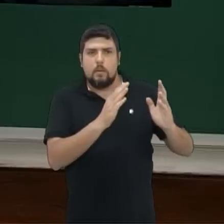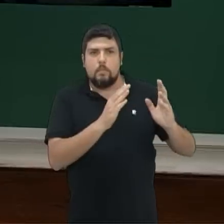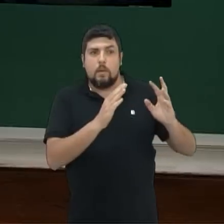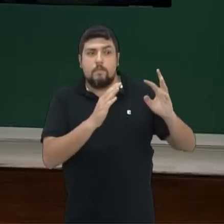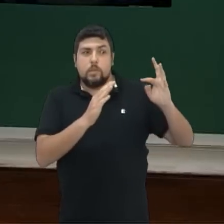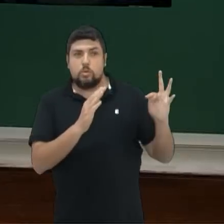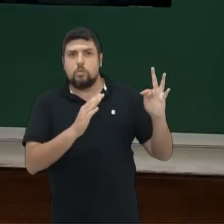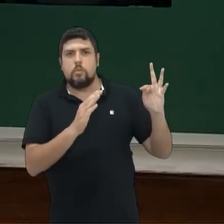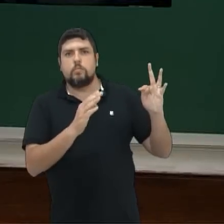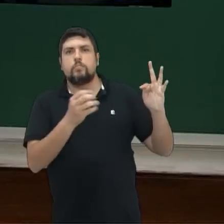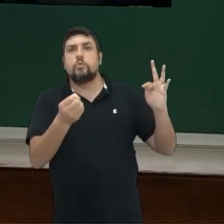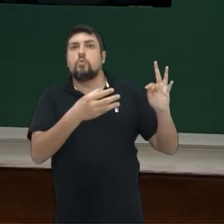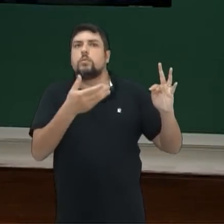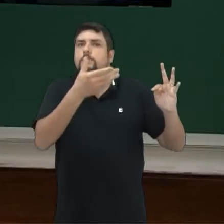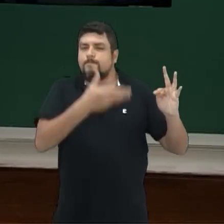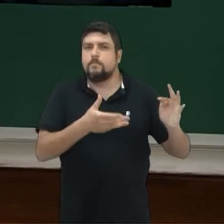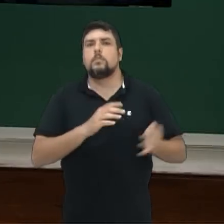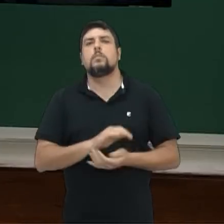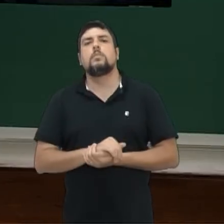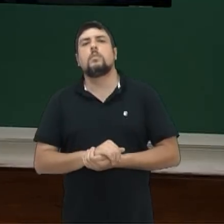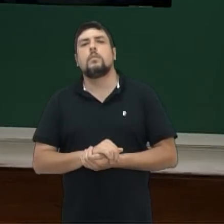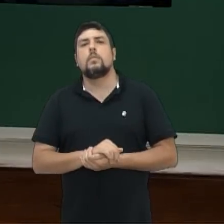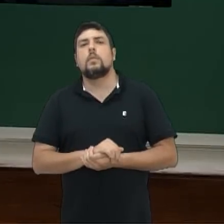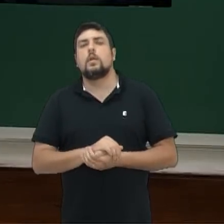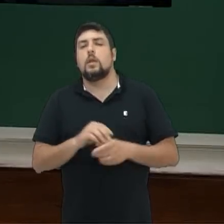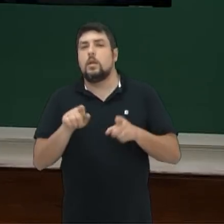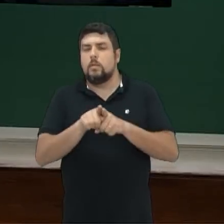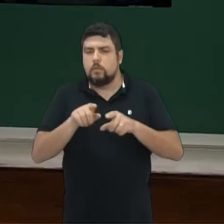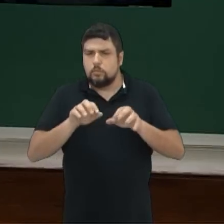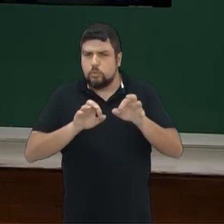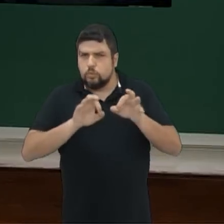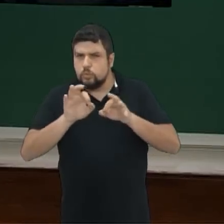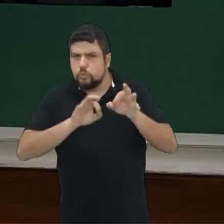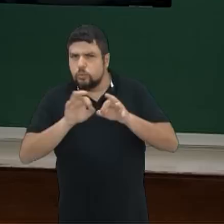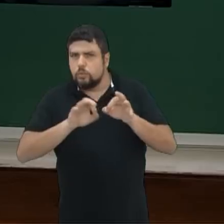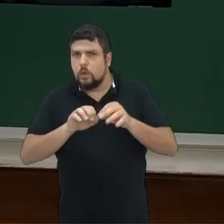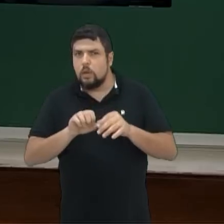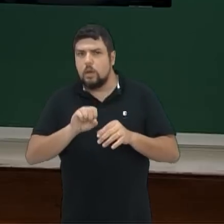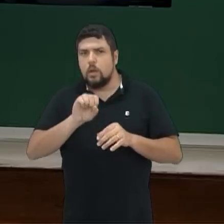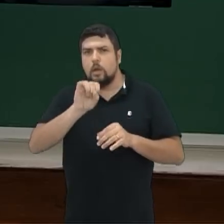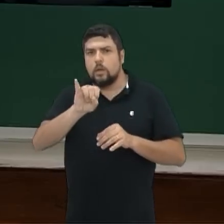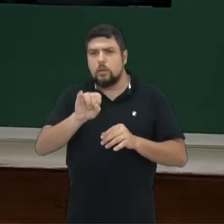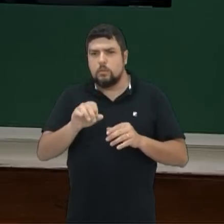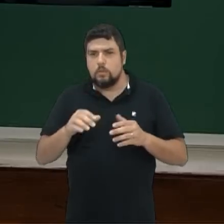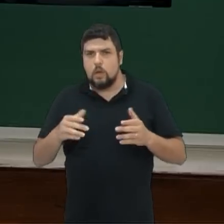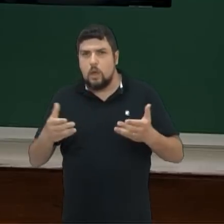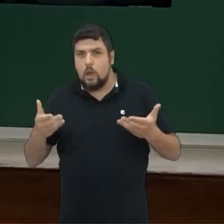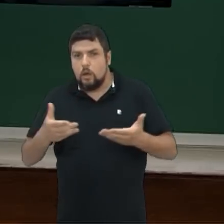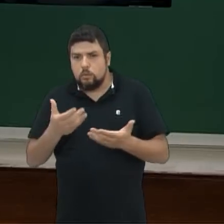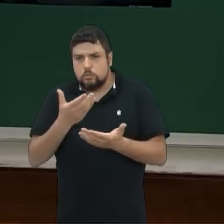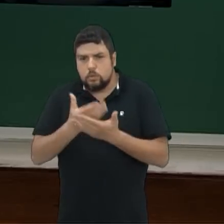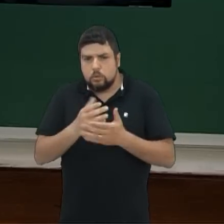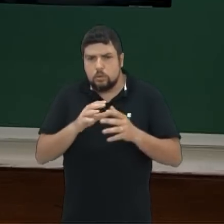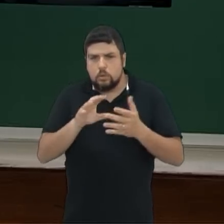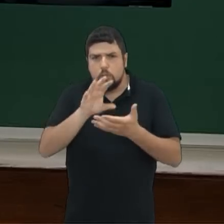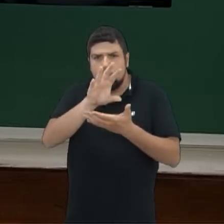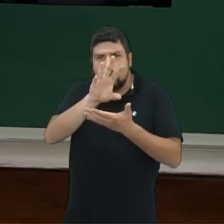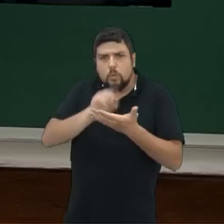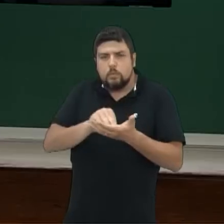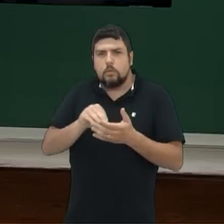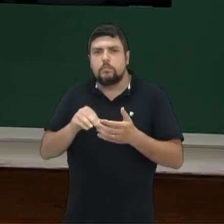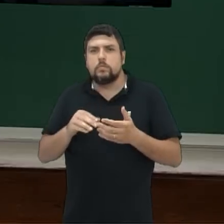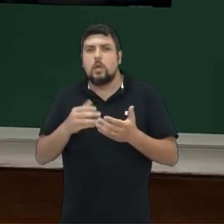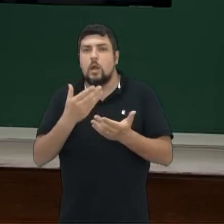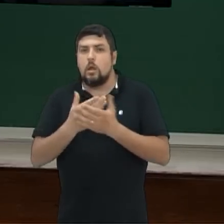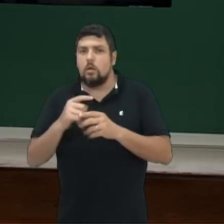vocês anotem ela também na próxima aula e já vão preparados. Opa, se nessa aula eu usei muita tabela, na próxima aula eu vou usar de novo, é